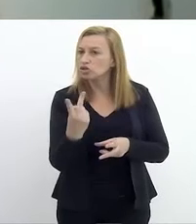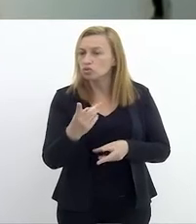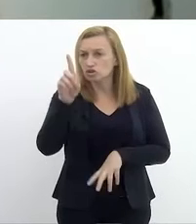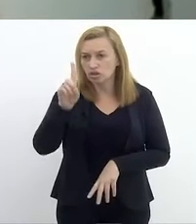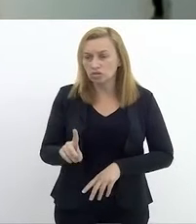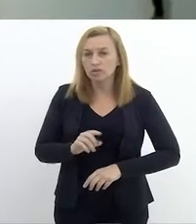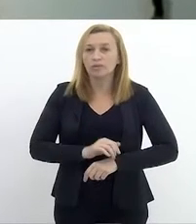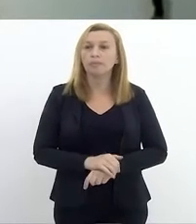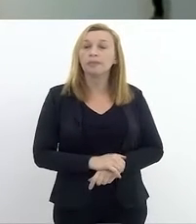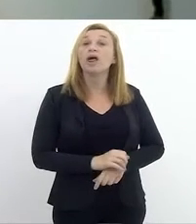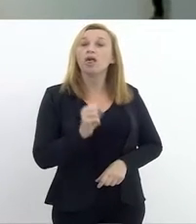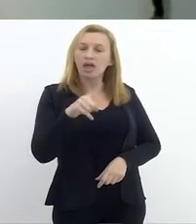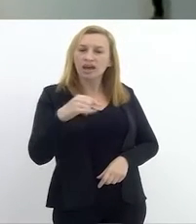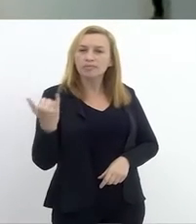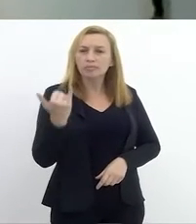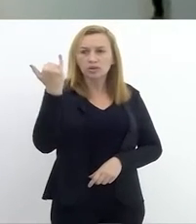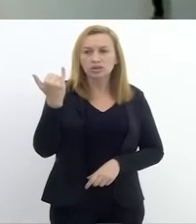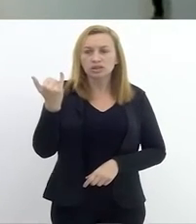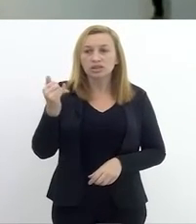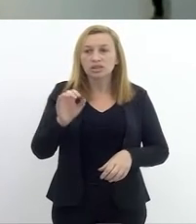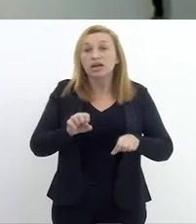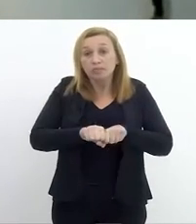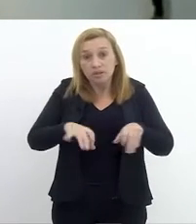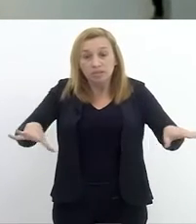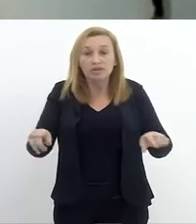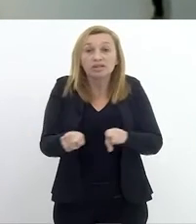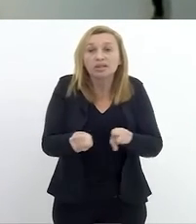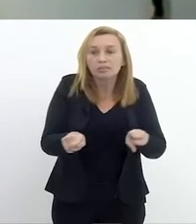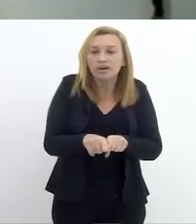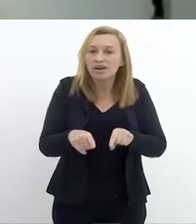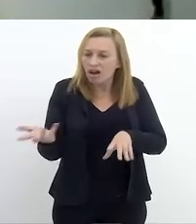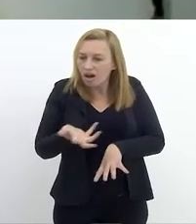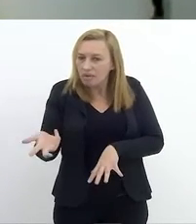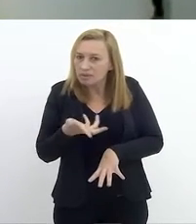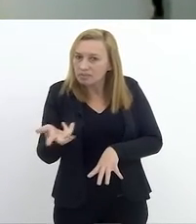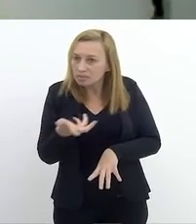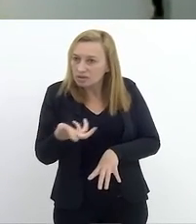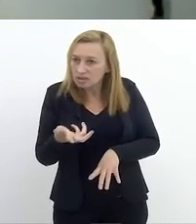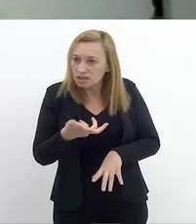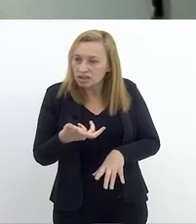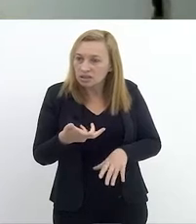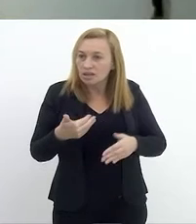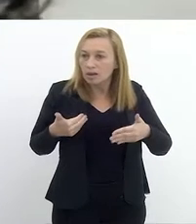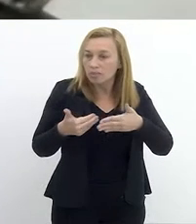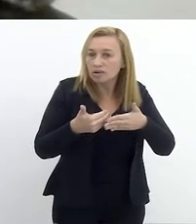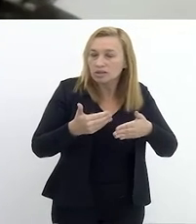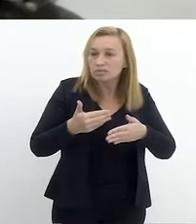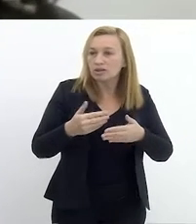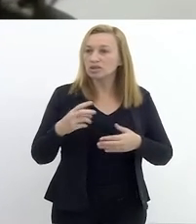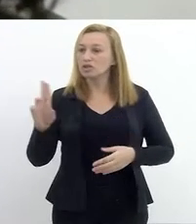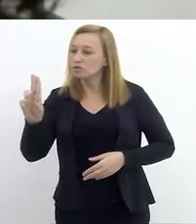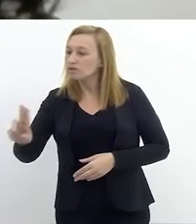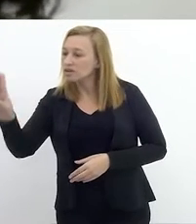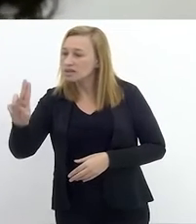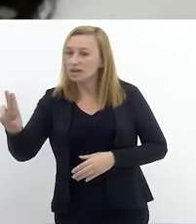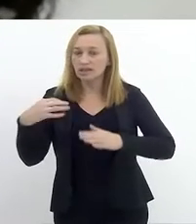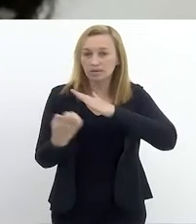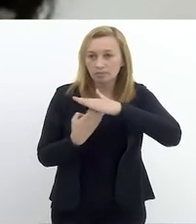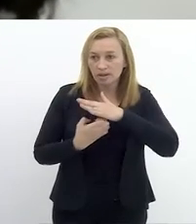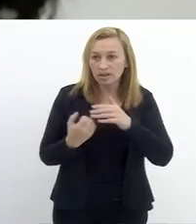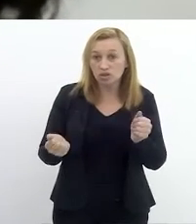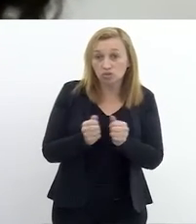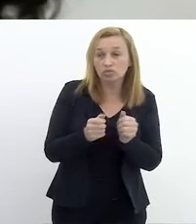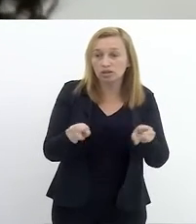relacionadas à Covid, né? E muitos desses editais, inclusive, são conjuntos das duas diretorias. Isso é um ponto interessante, né? A